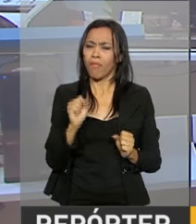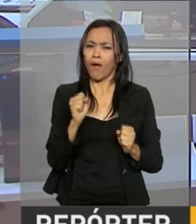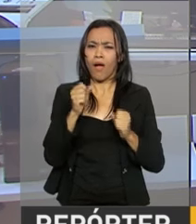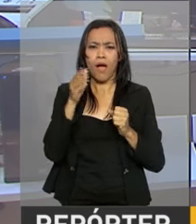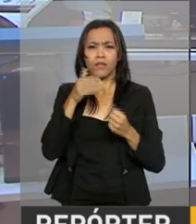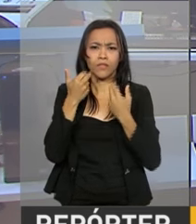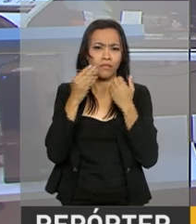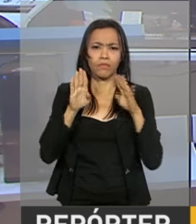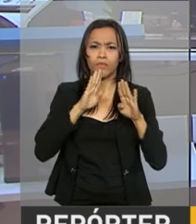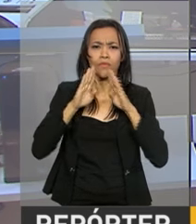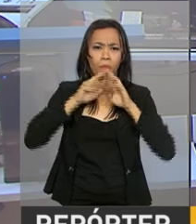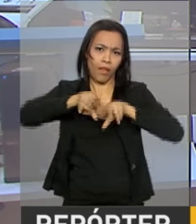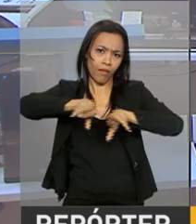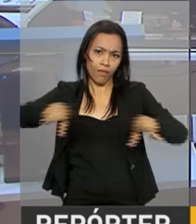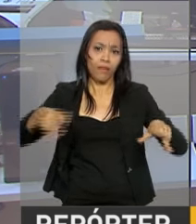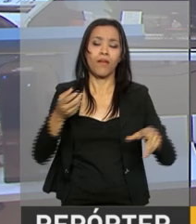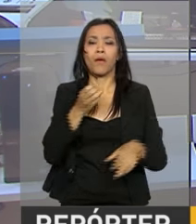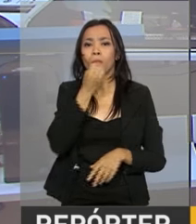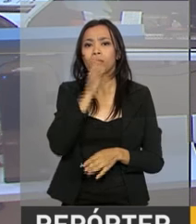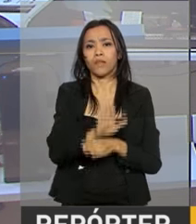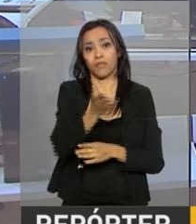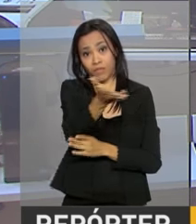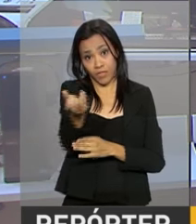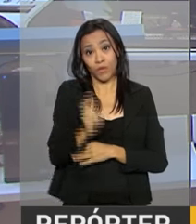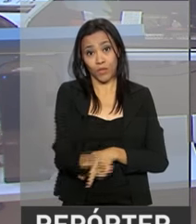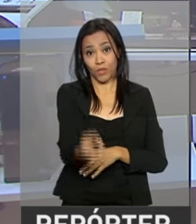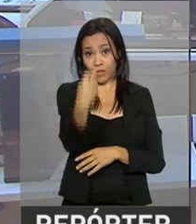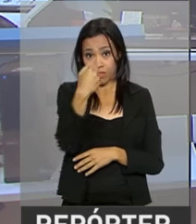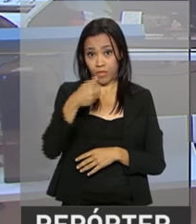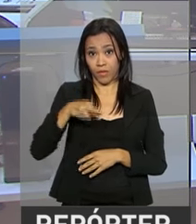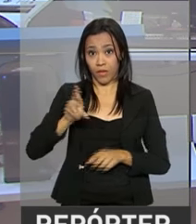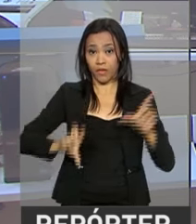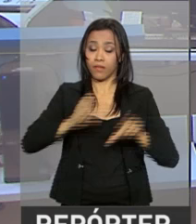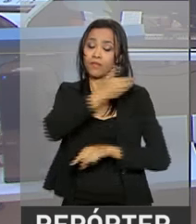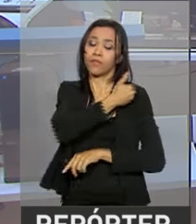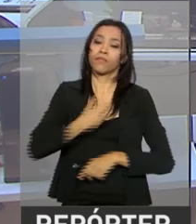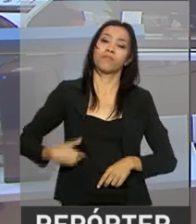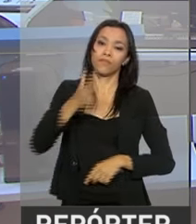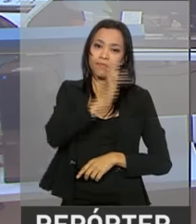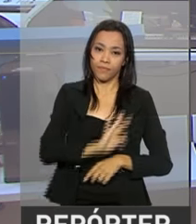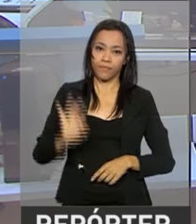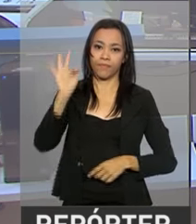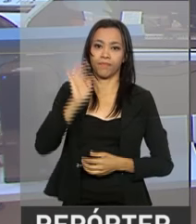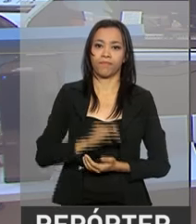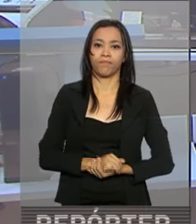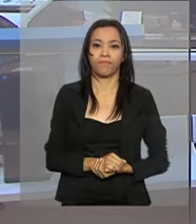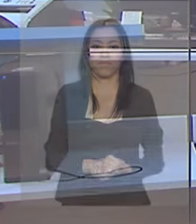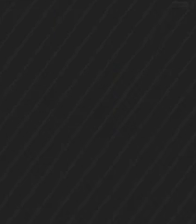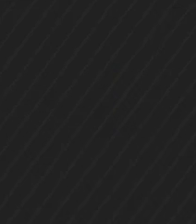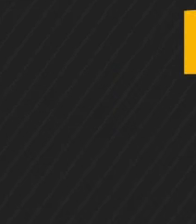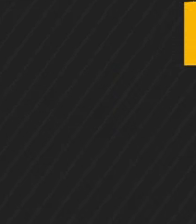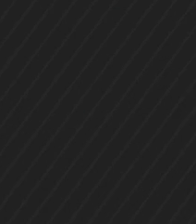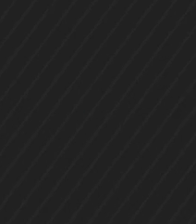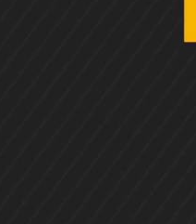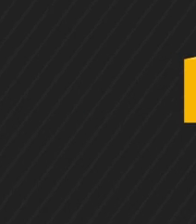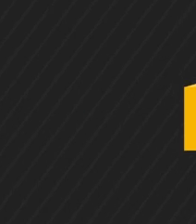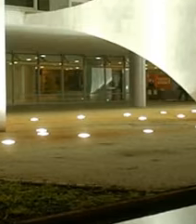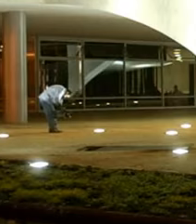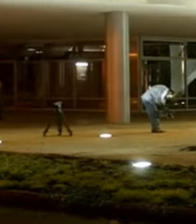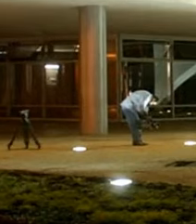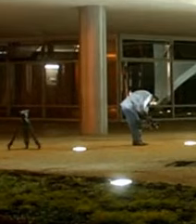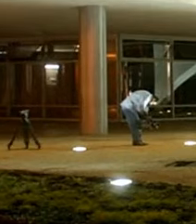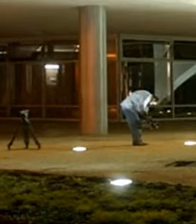em nossas redes sociais. Uma boa tarde para você e continue com a gente aqui na NBR, a TV do Governo Federal. We'll be right back.